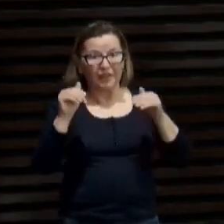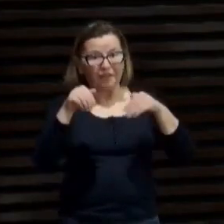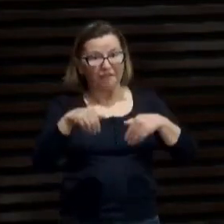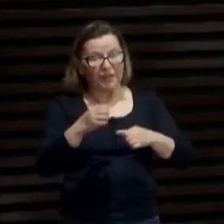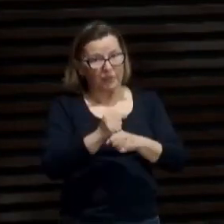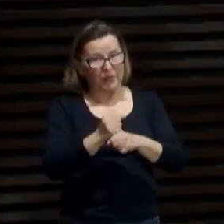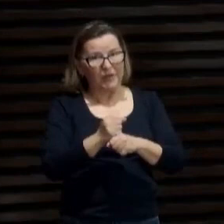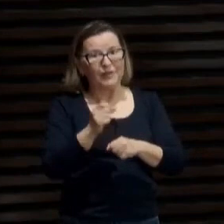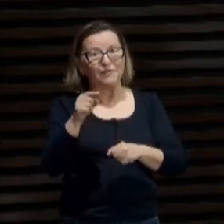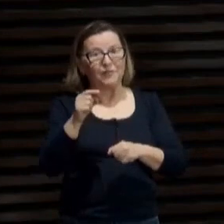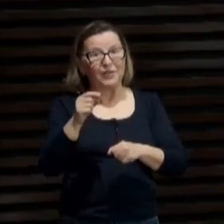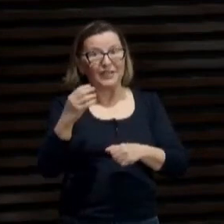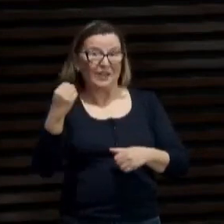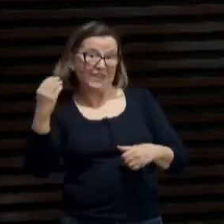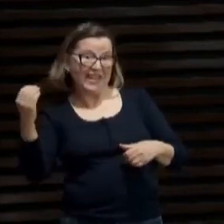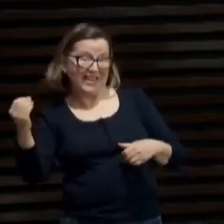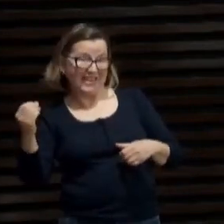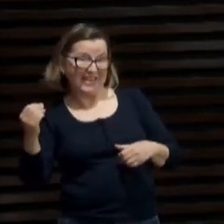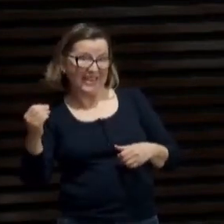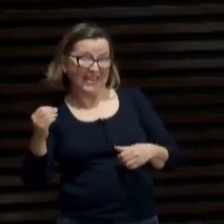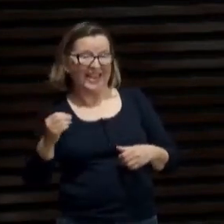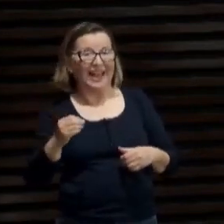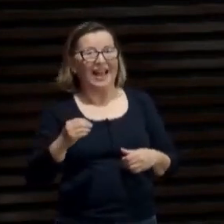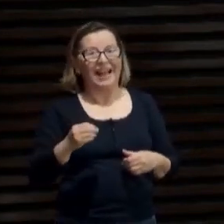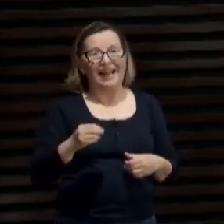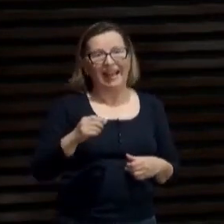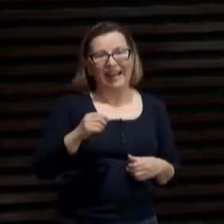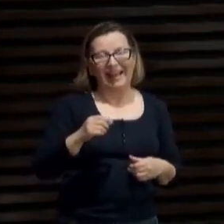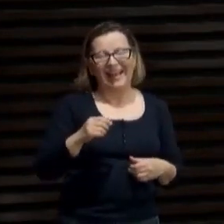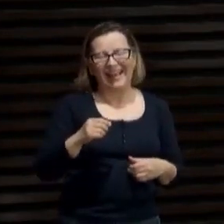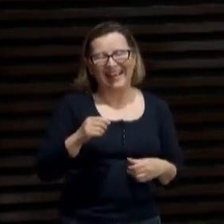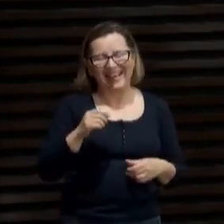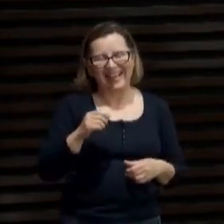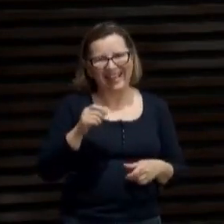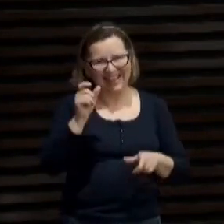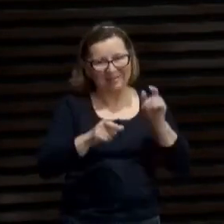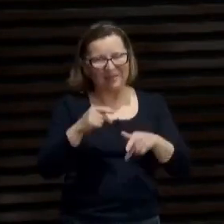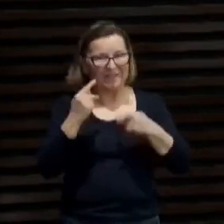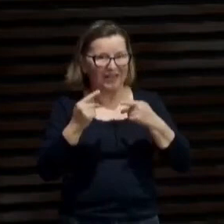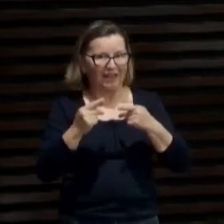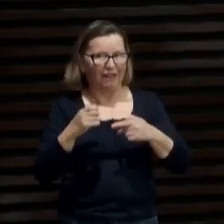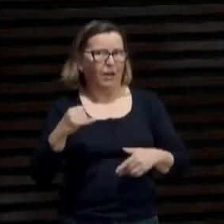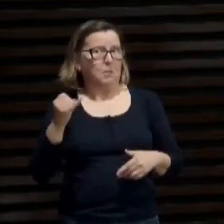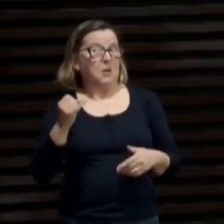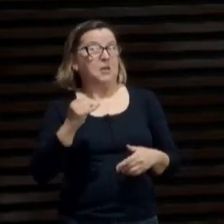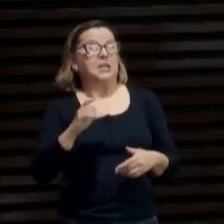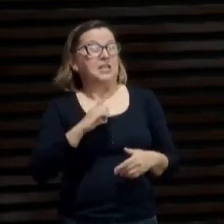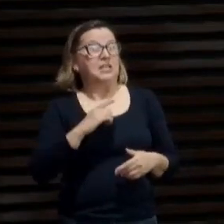assim? Não, o importante é ter saúde, o resto a gente corre atrás. Né? Para o mundo, a alegria depende